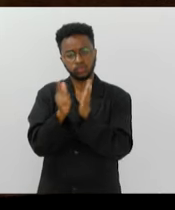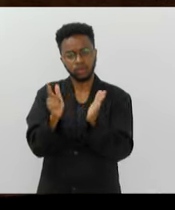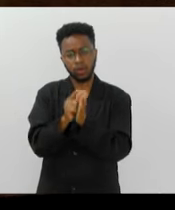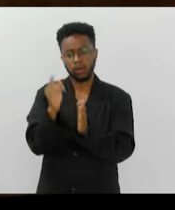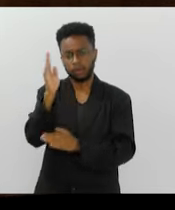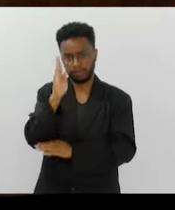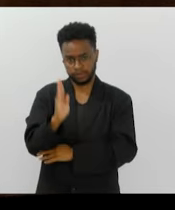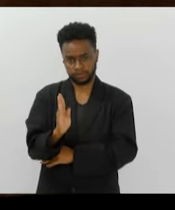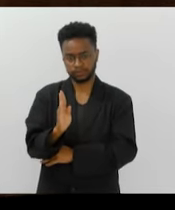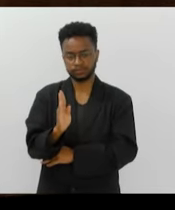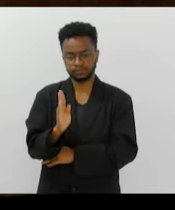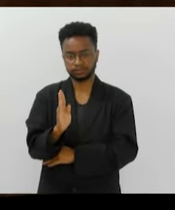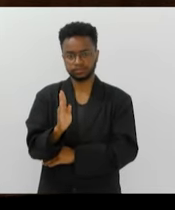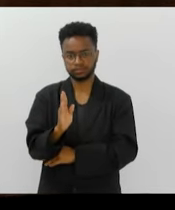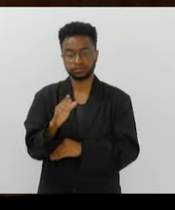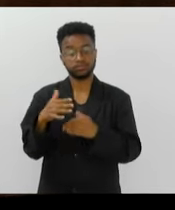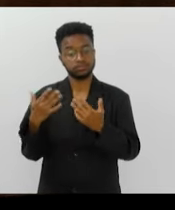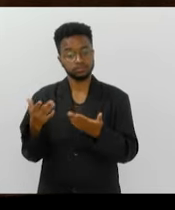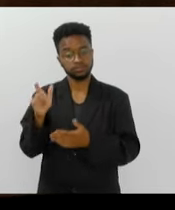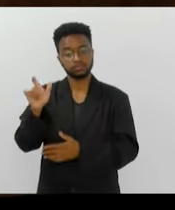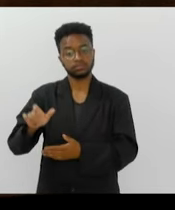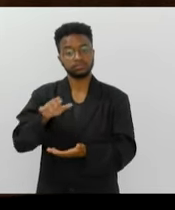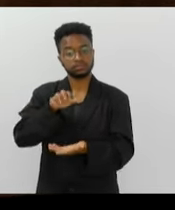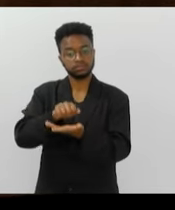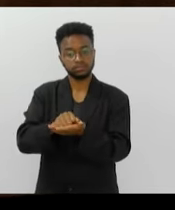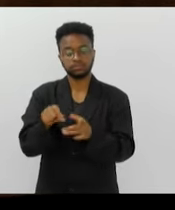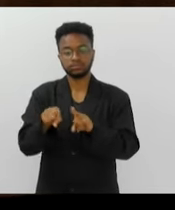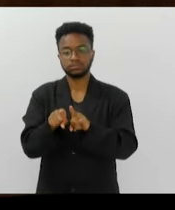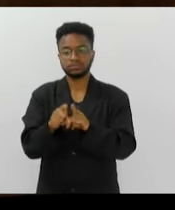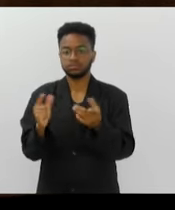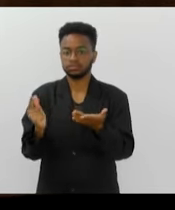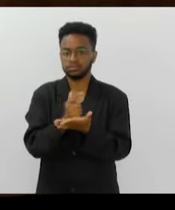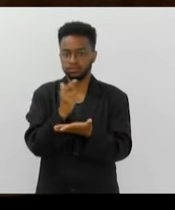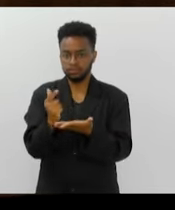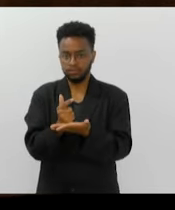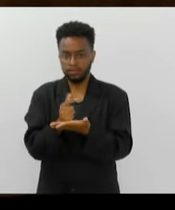Brasil e registrado também em